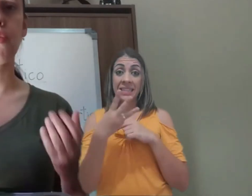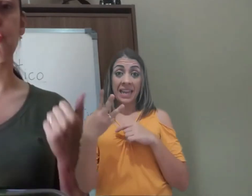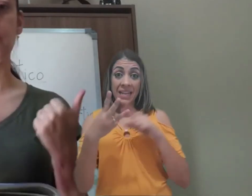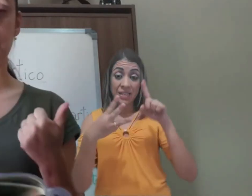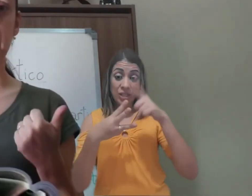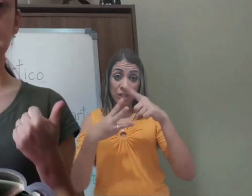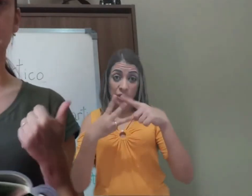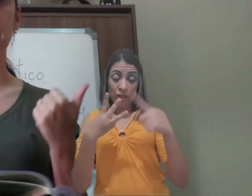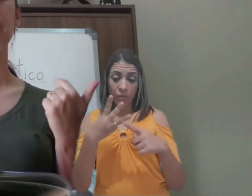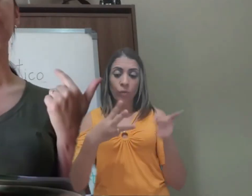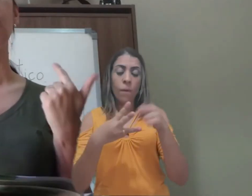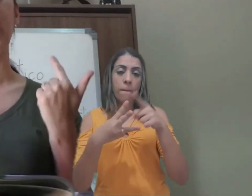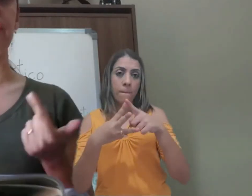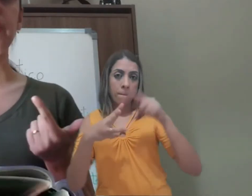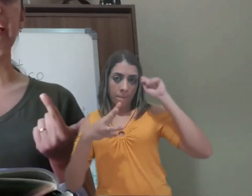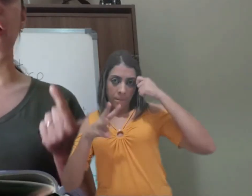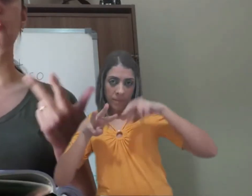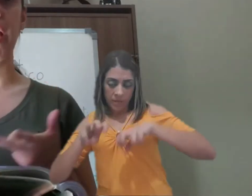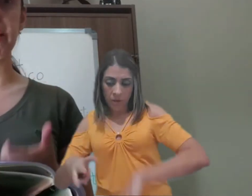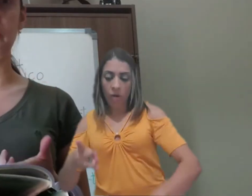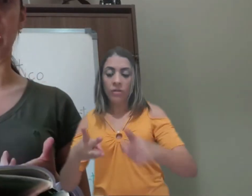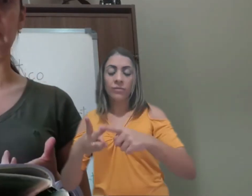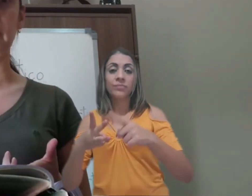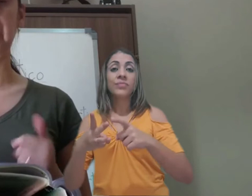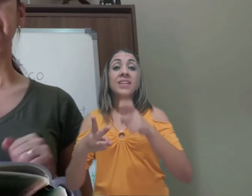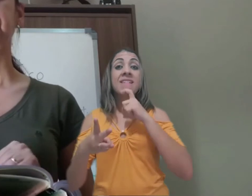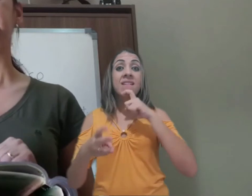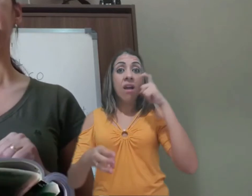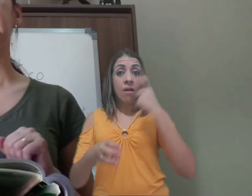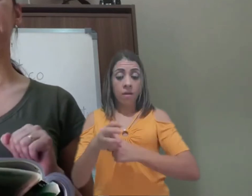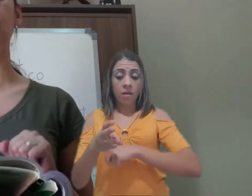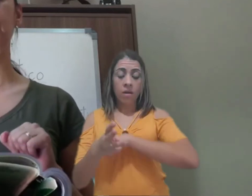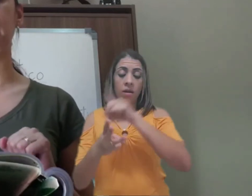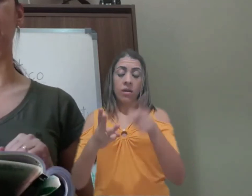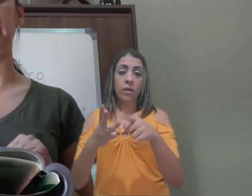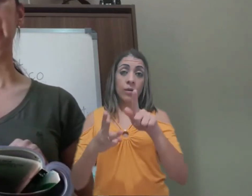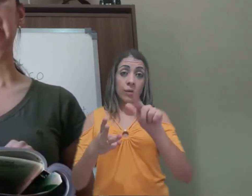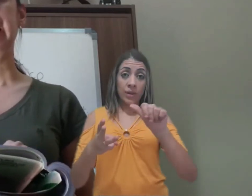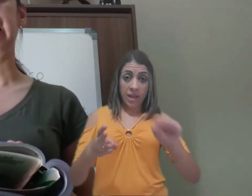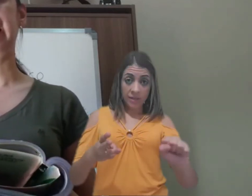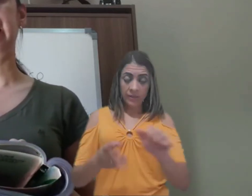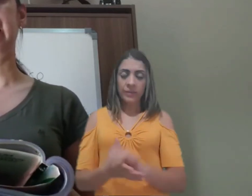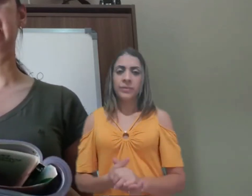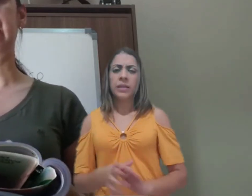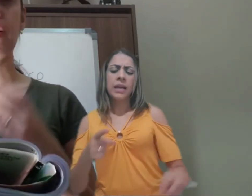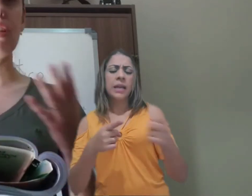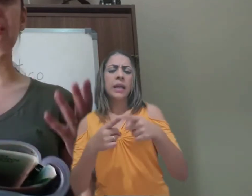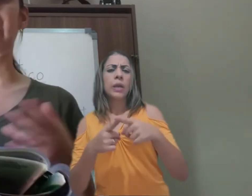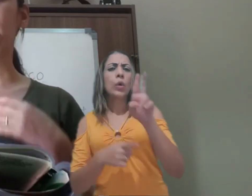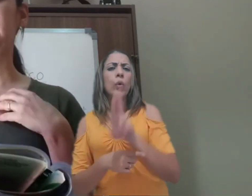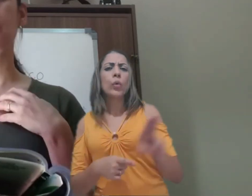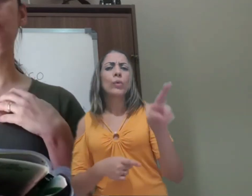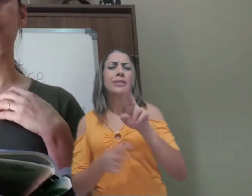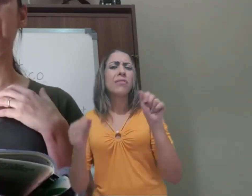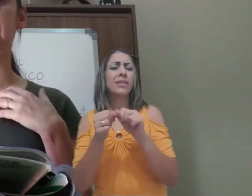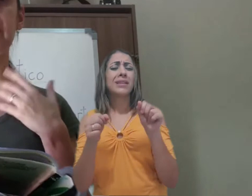combustíveis fósseis. Nós temos o petróleo, o carvão mineral e o gás natural, tá? Então, o petróleo, ele é